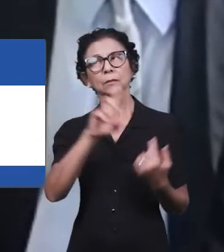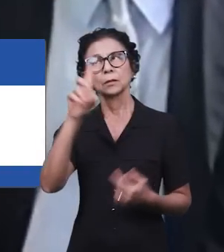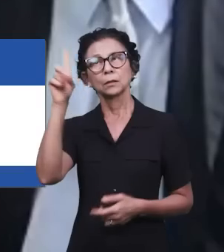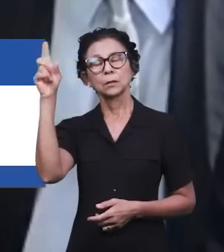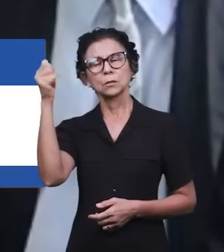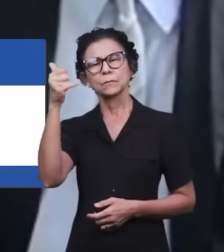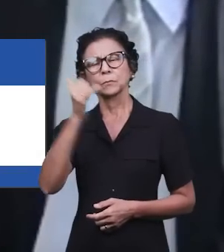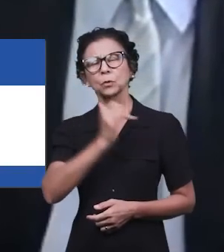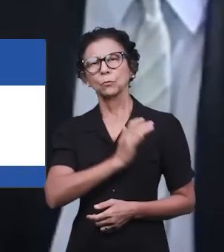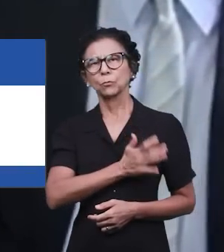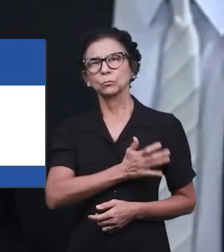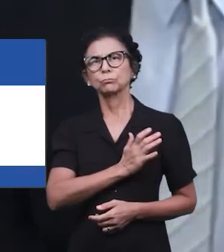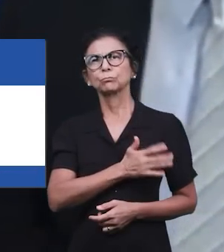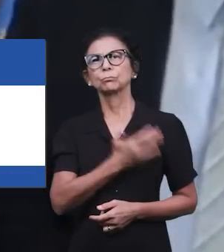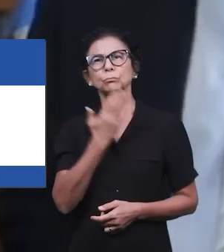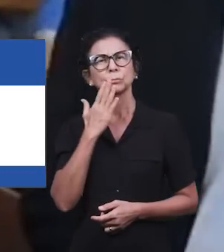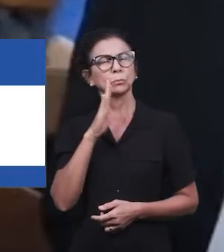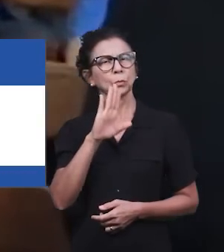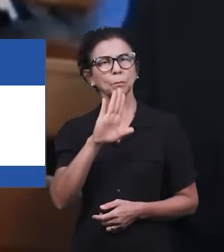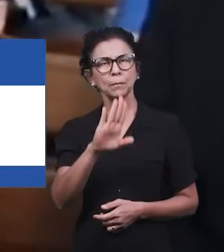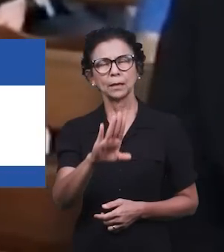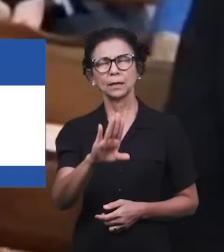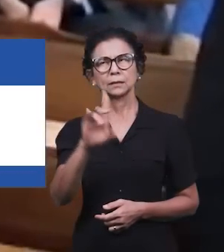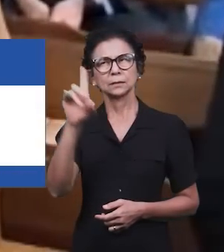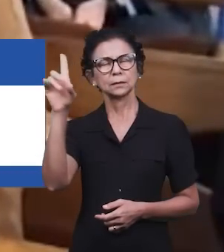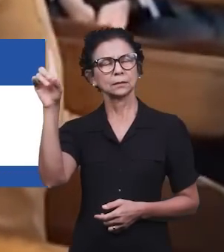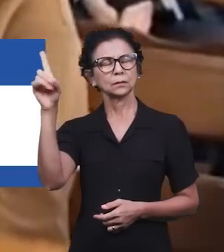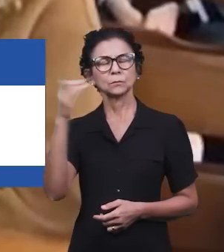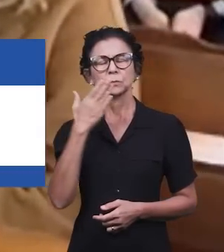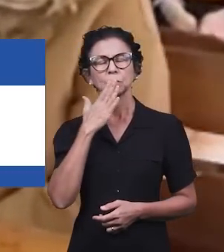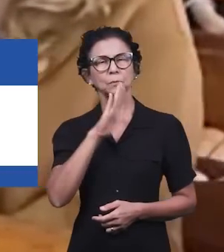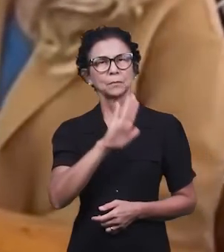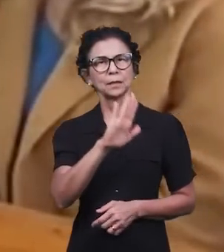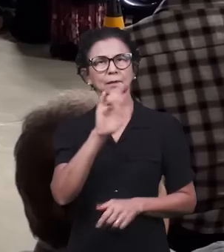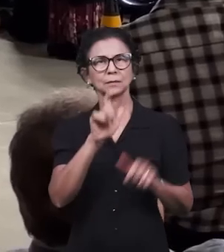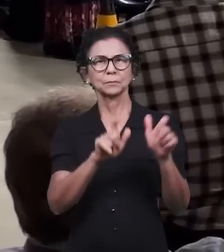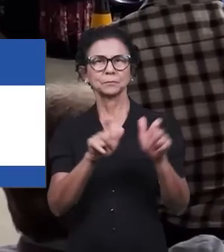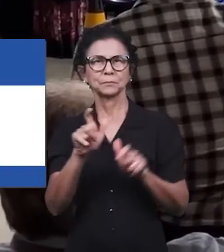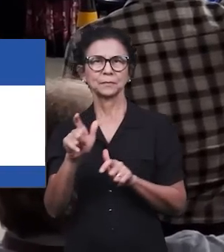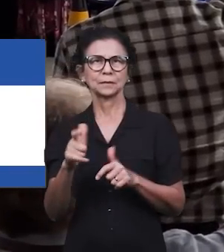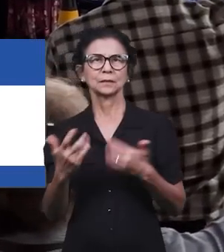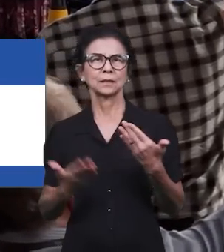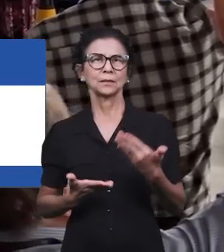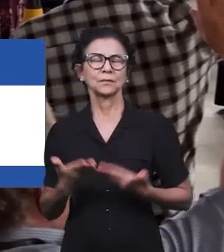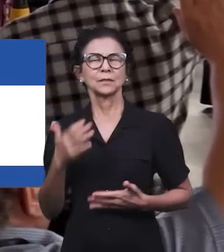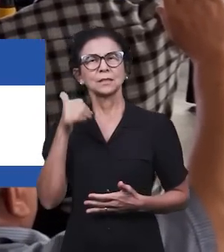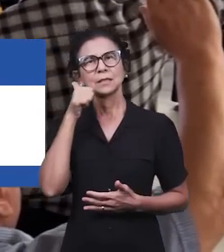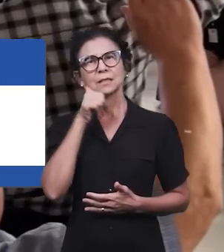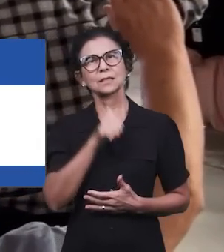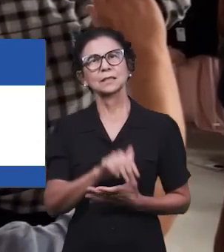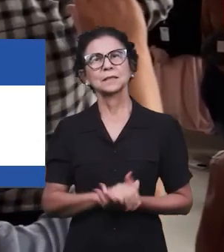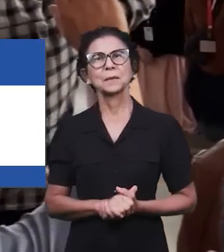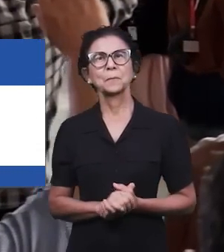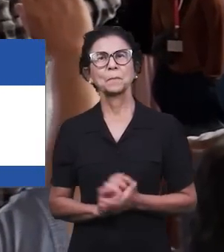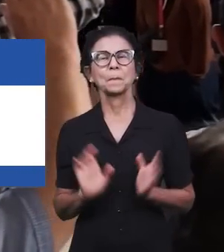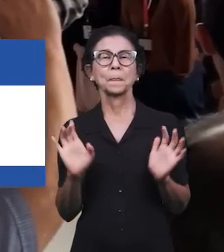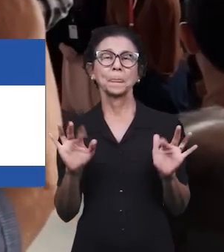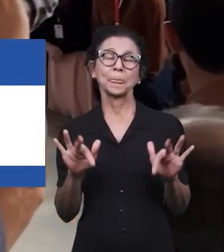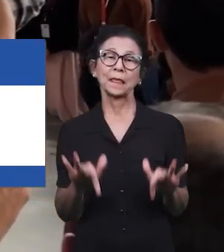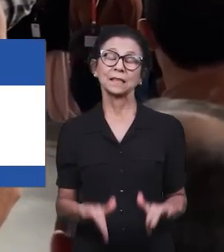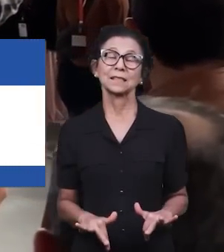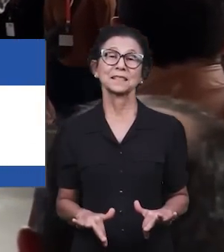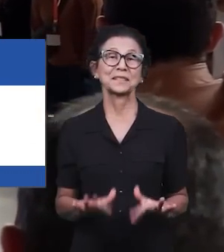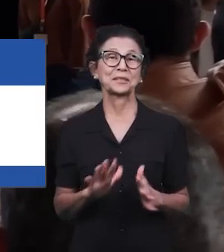muitas promessas, as irmãs receberam um grande renovo neste dia. Finalizando nossa participação direto aqui do Manaim